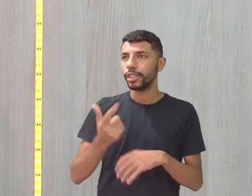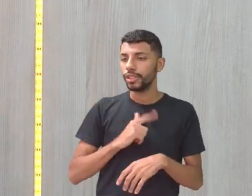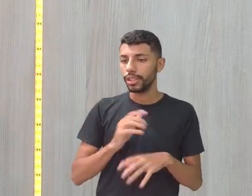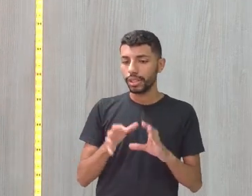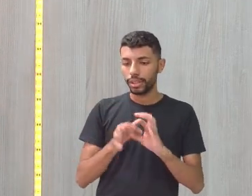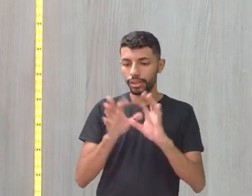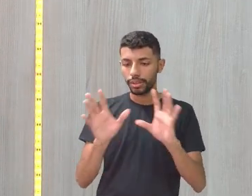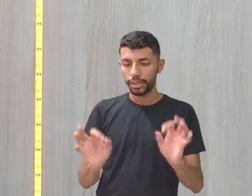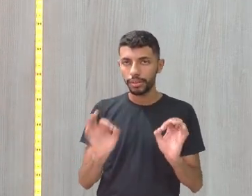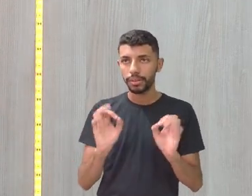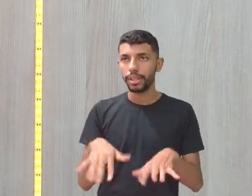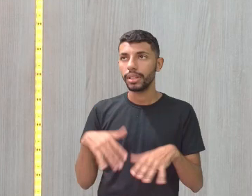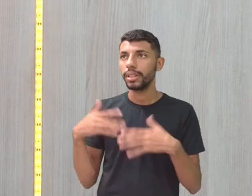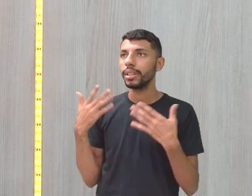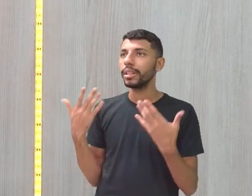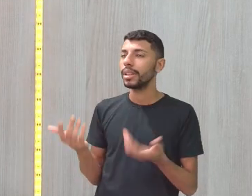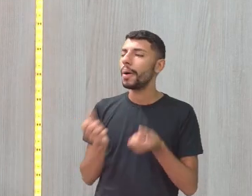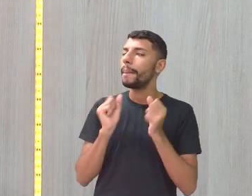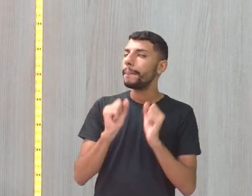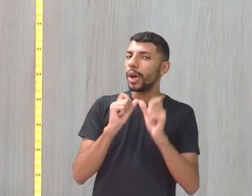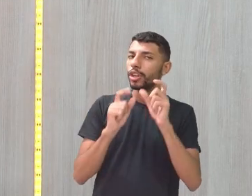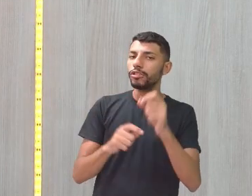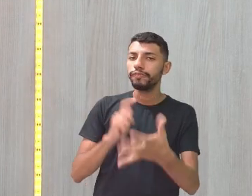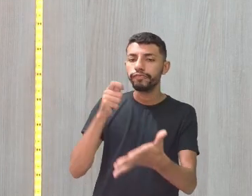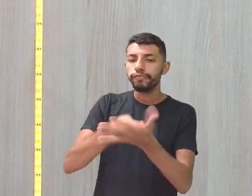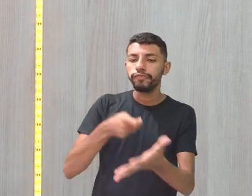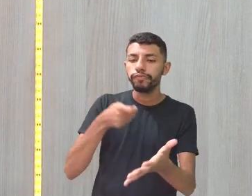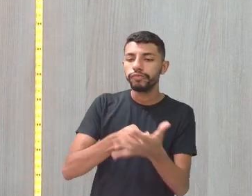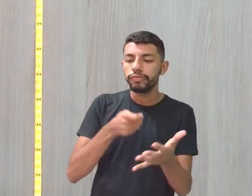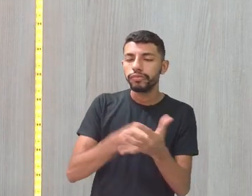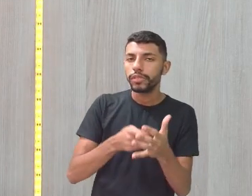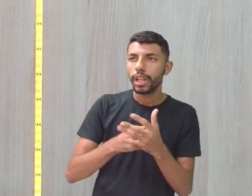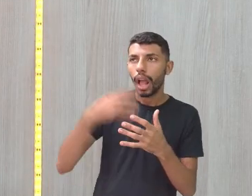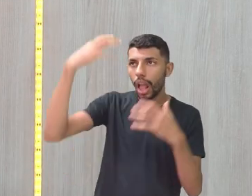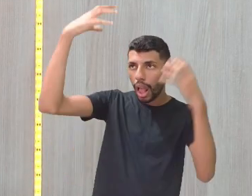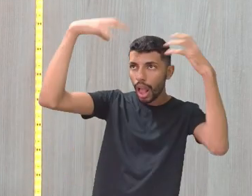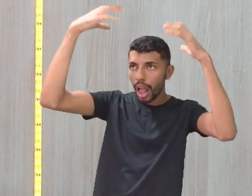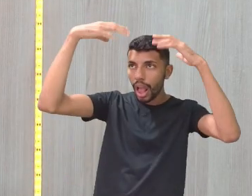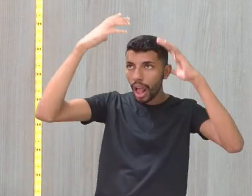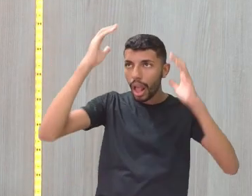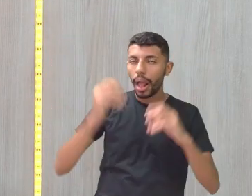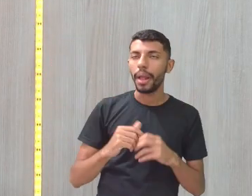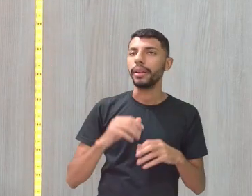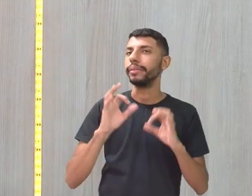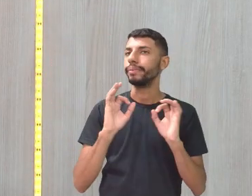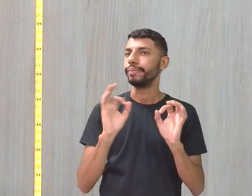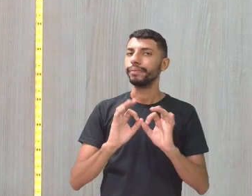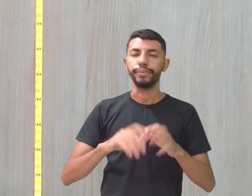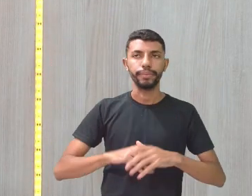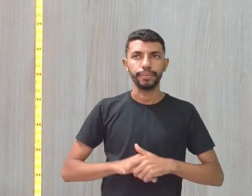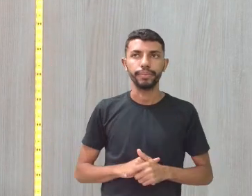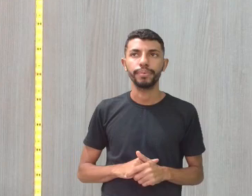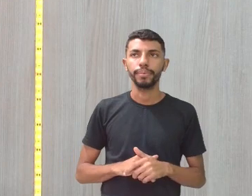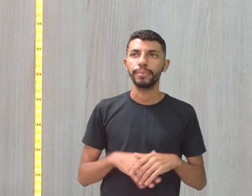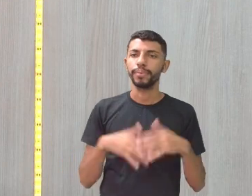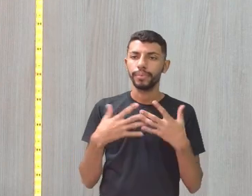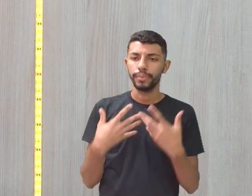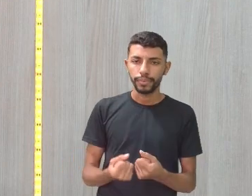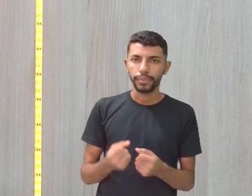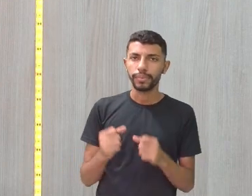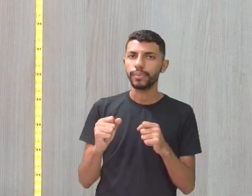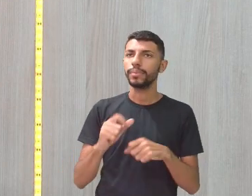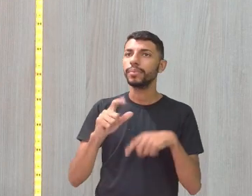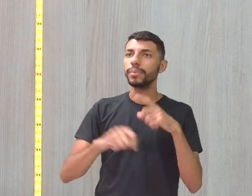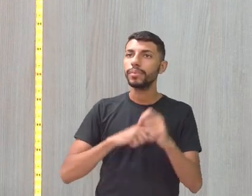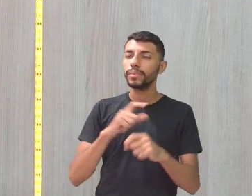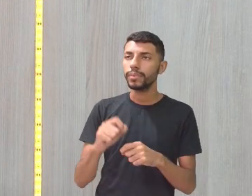Então, pode puxar a orelha da menina lá que está tomando banho, demorando demais, viu? Com o celular ligado, escutando sonzinho. Vamos